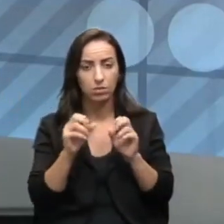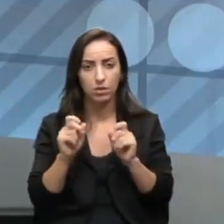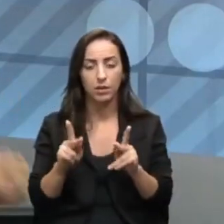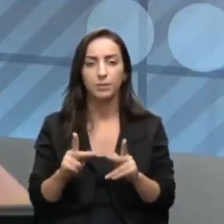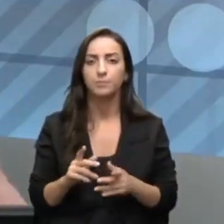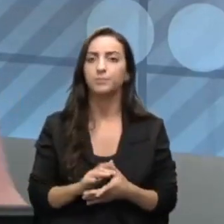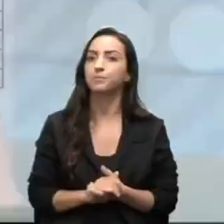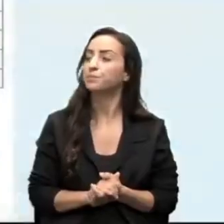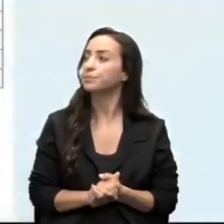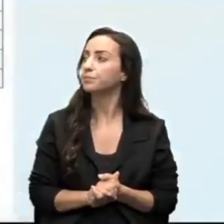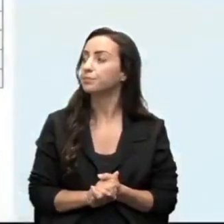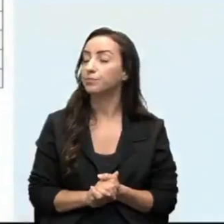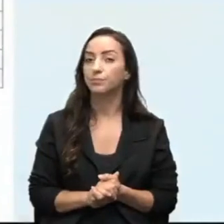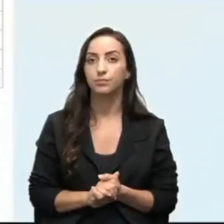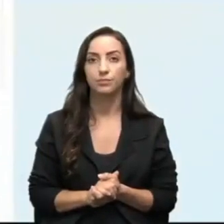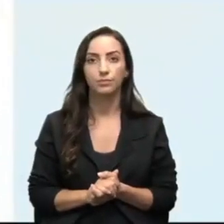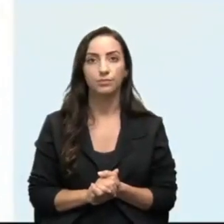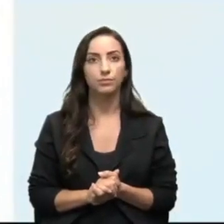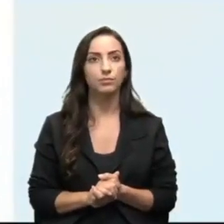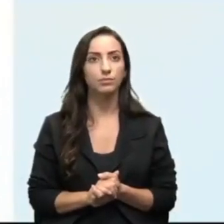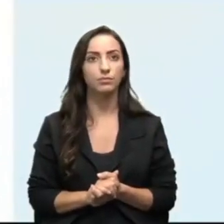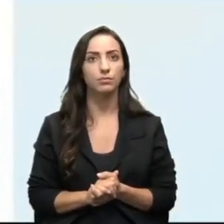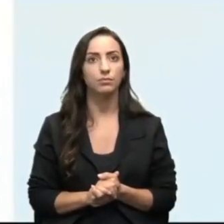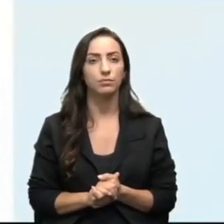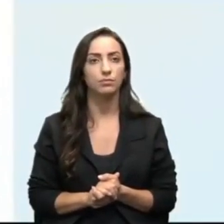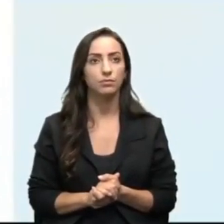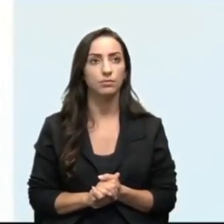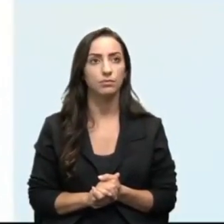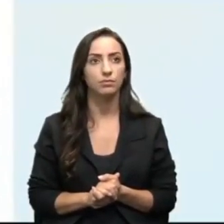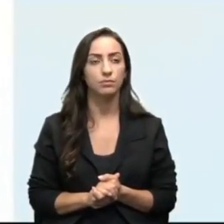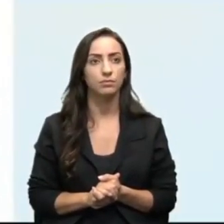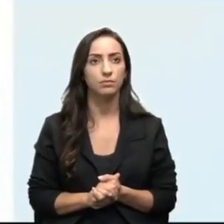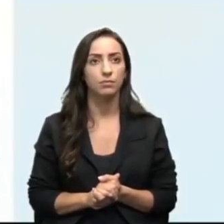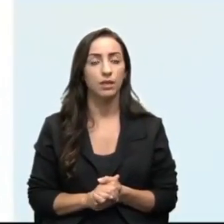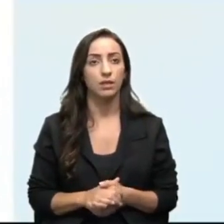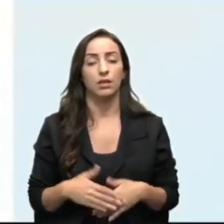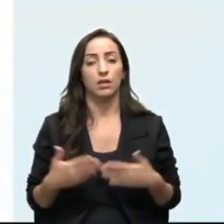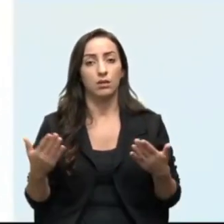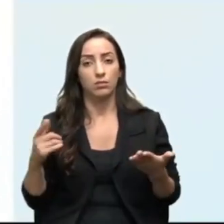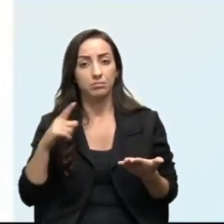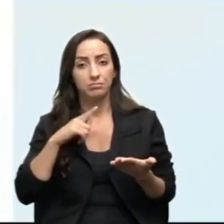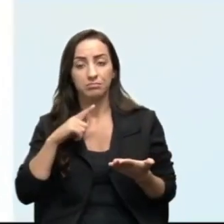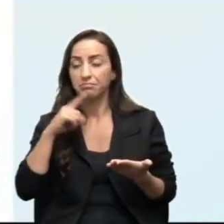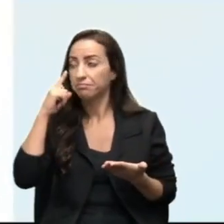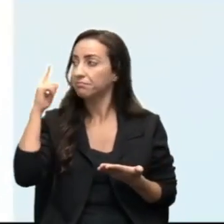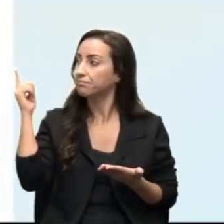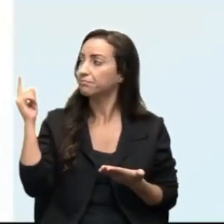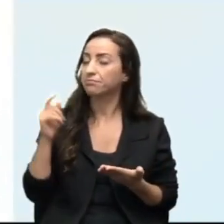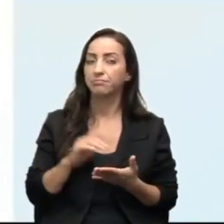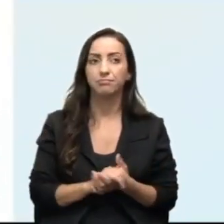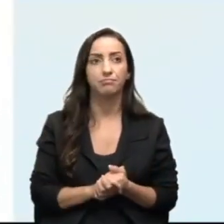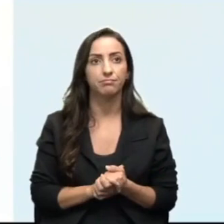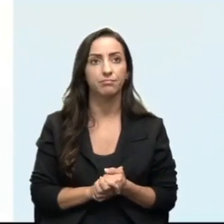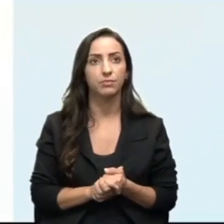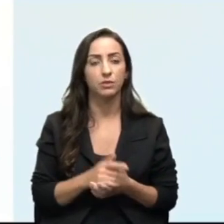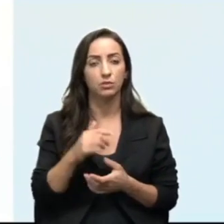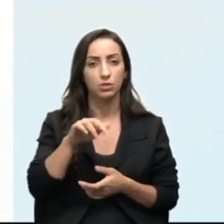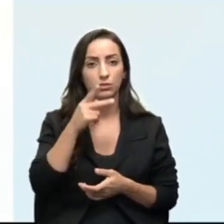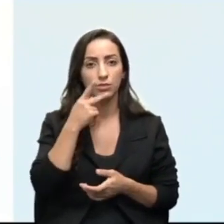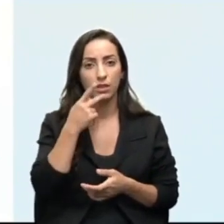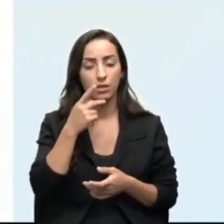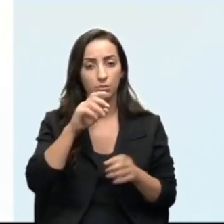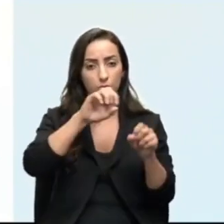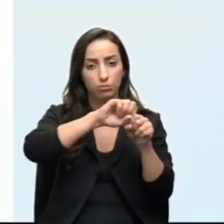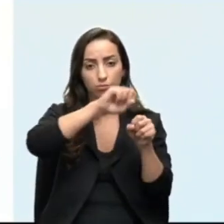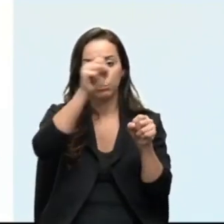pessoal? Vamos ver agora o tamanho dos estribos. Nós temos aqui, a gente falou sobre o diâmetro de